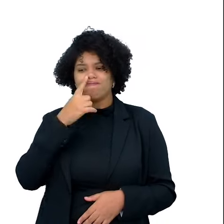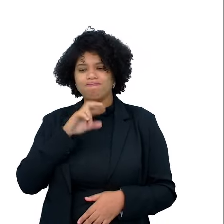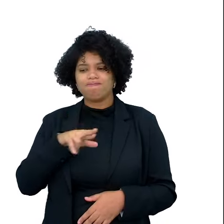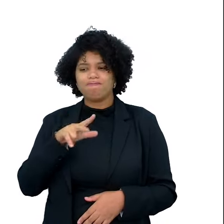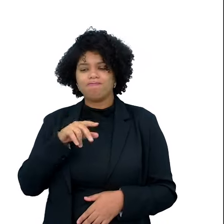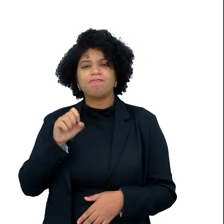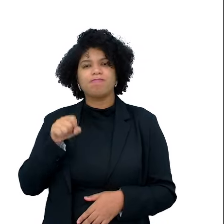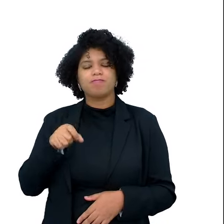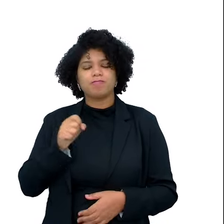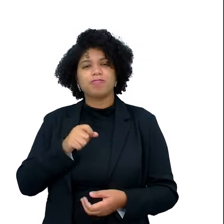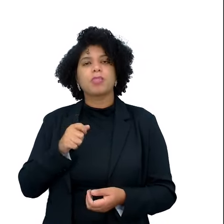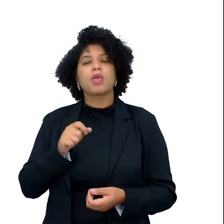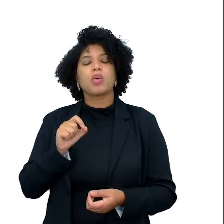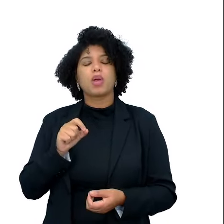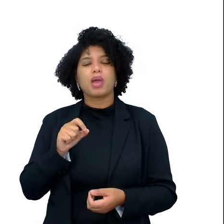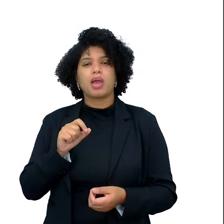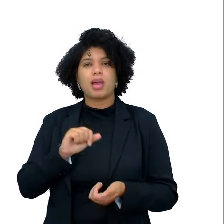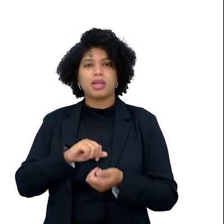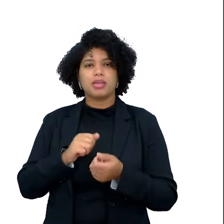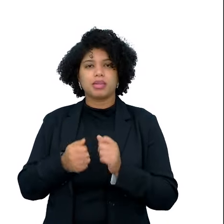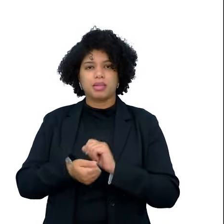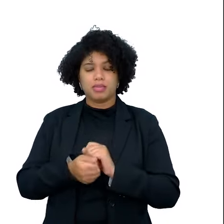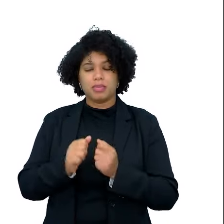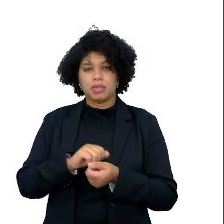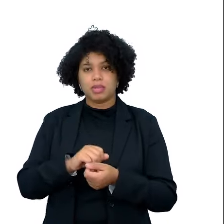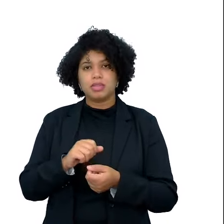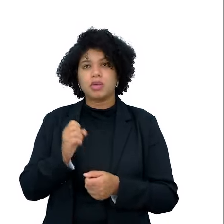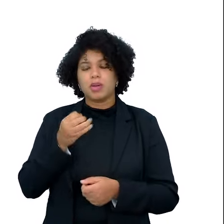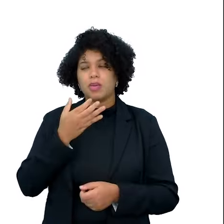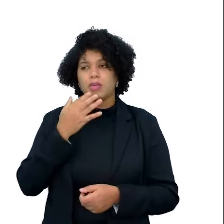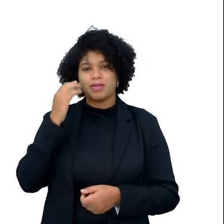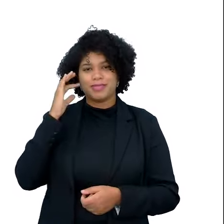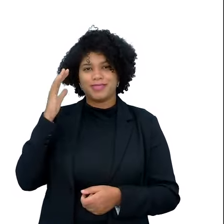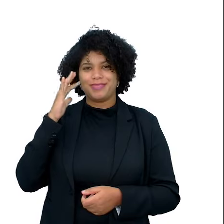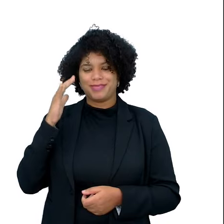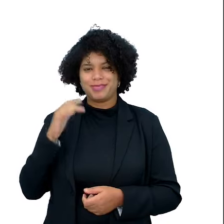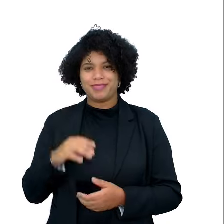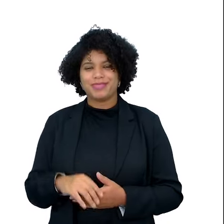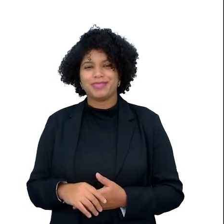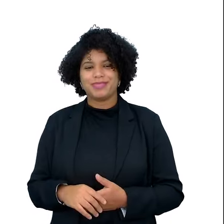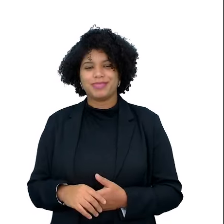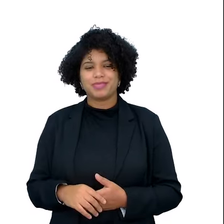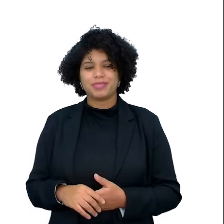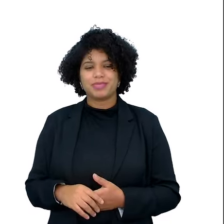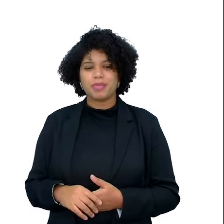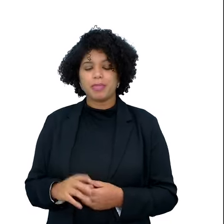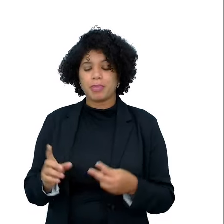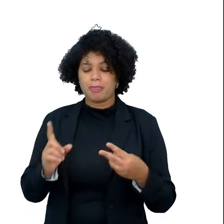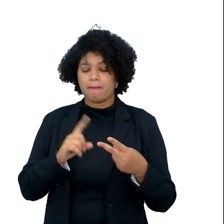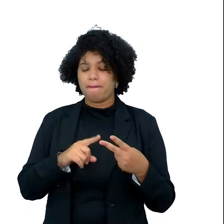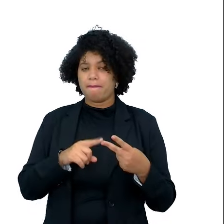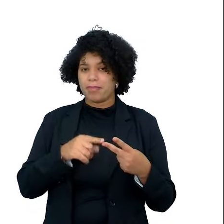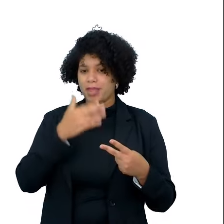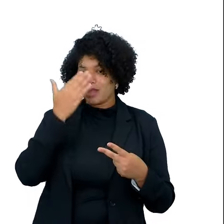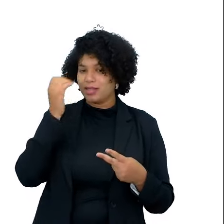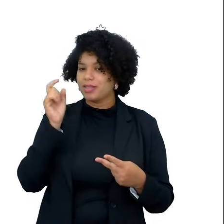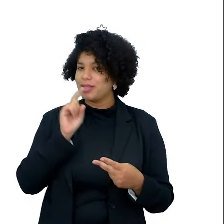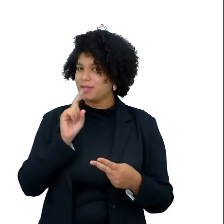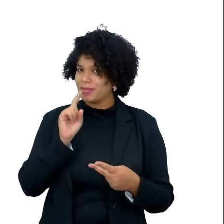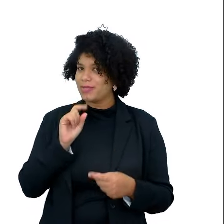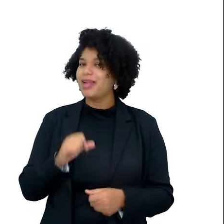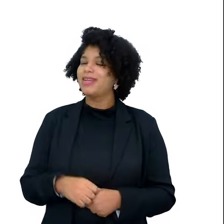bom. Tenha esses momentos, exercitem esses momentos reflexivos. E não se esqueça de